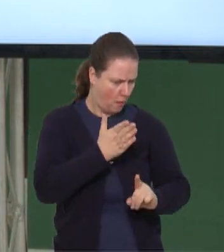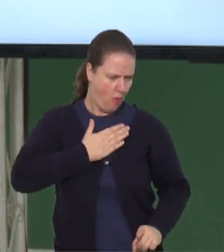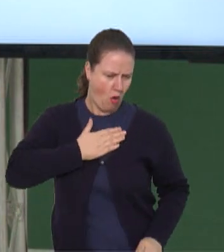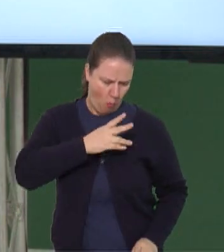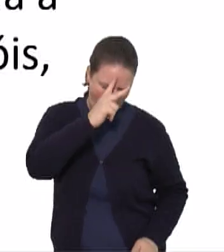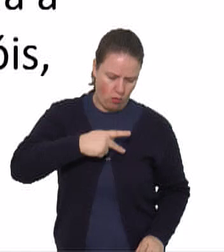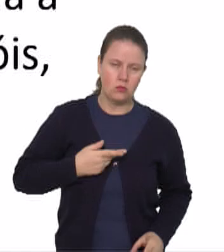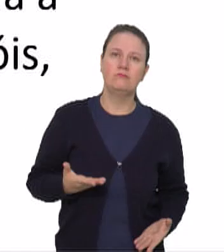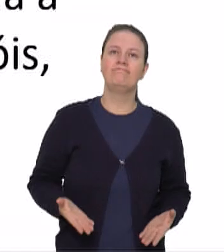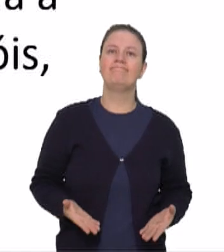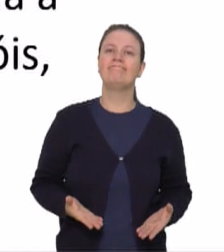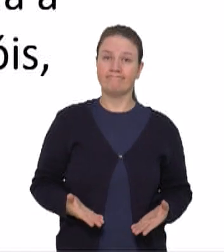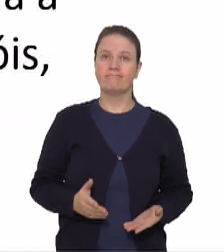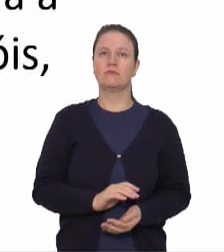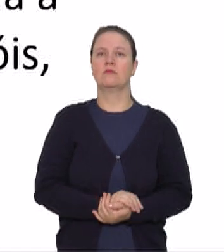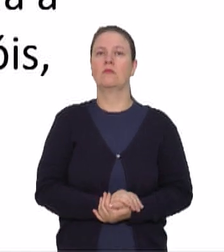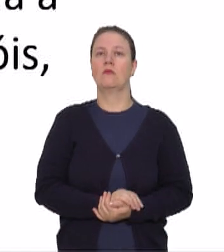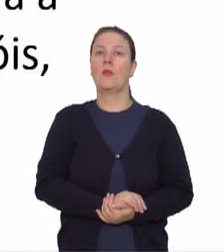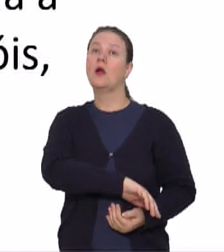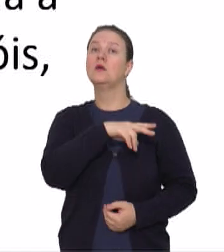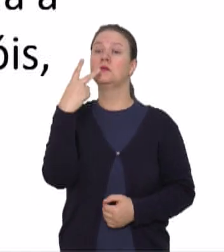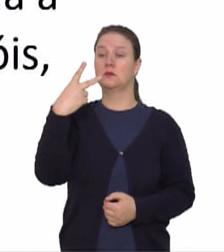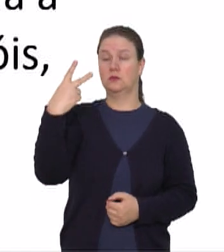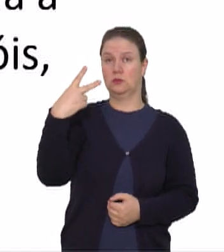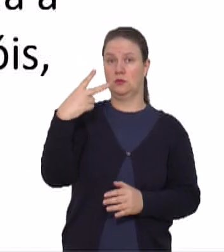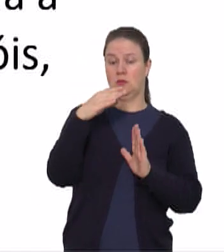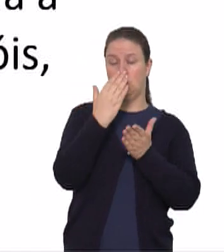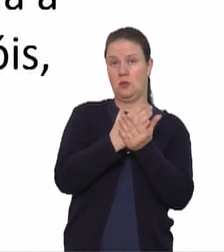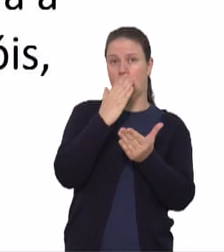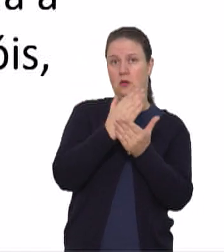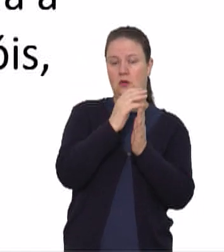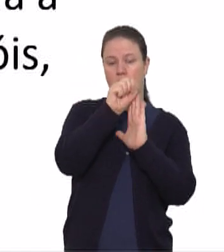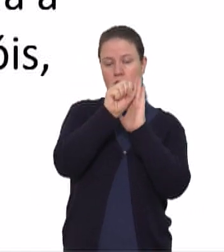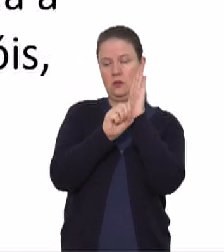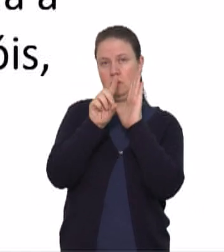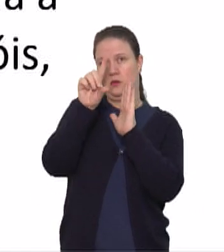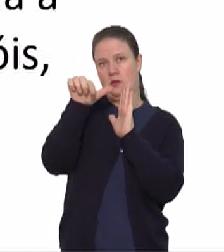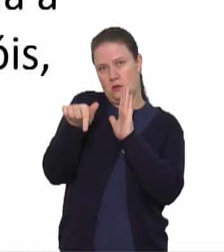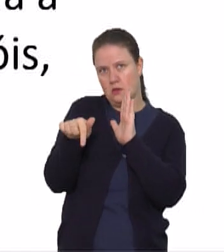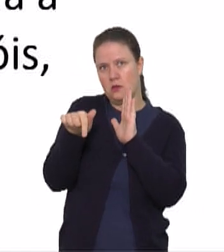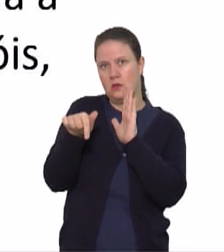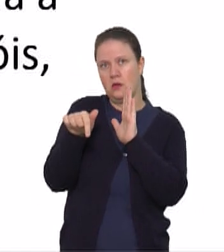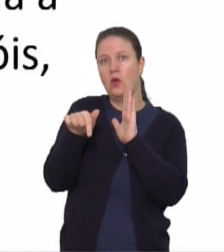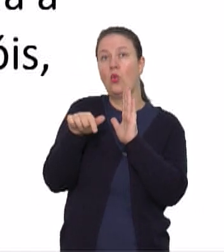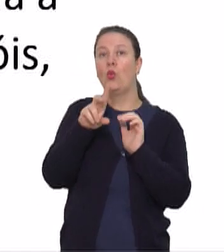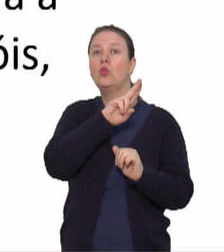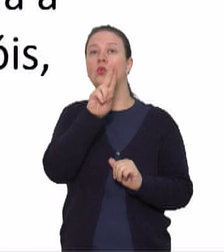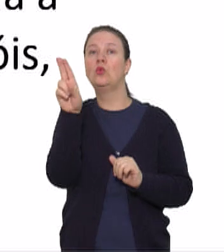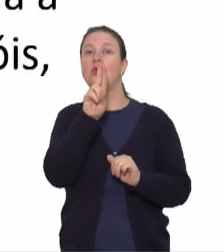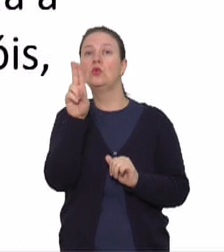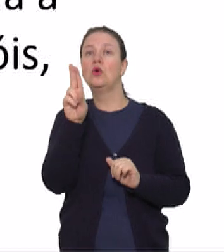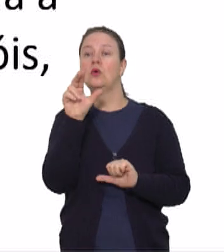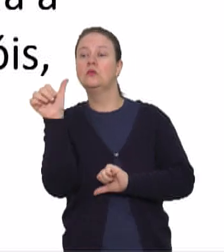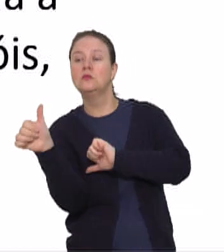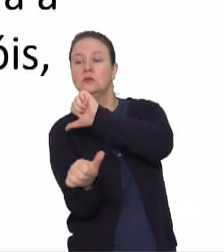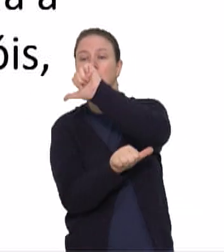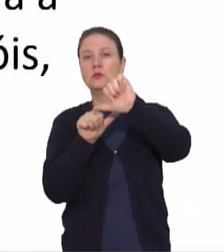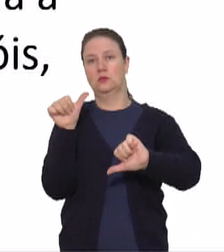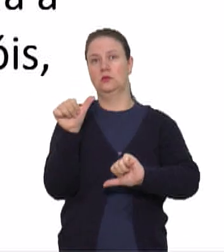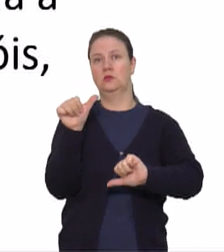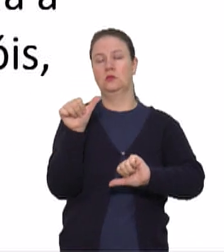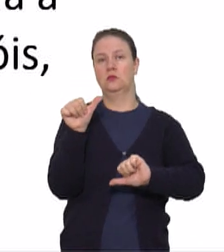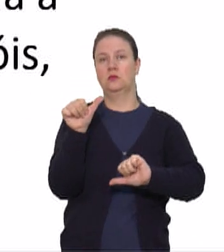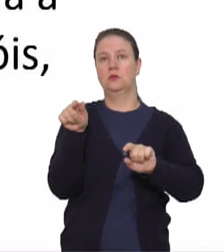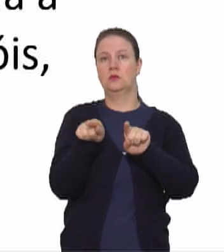tá? Na segunda metade do século XVII, a parte ocidental da ilha foi rebatizada com o nome de São Domingos e foi